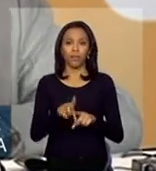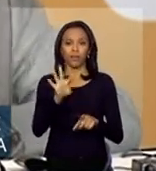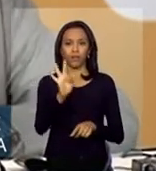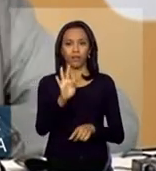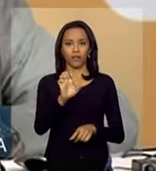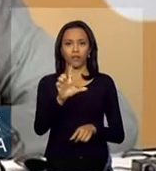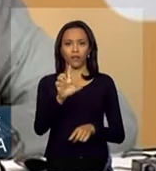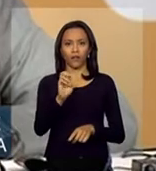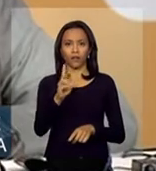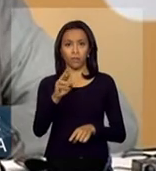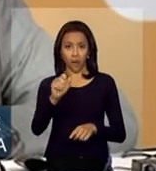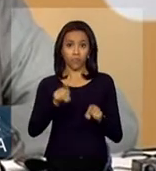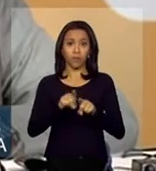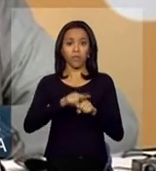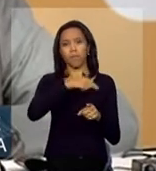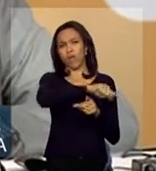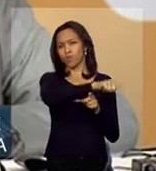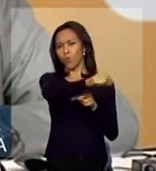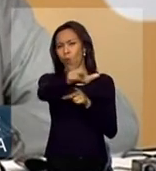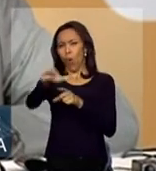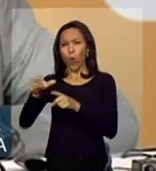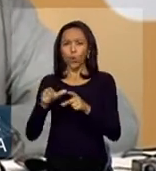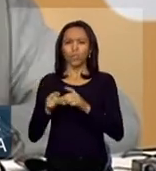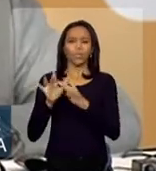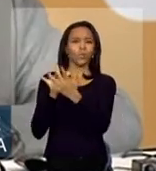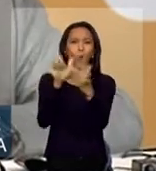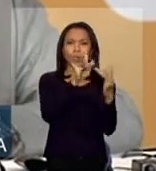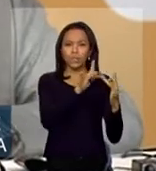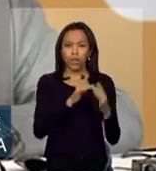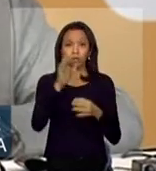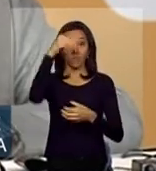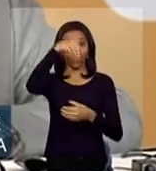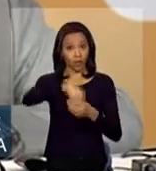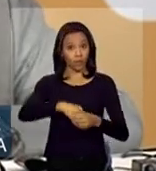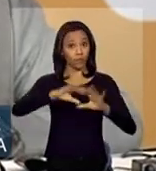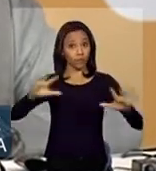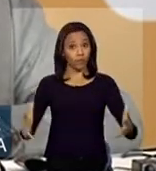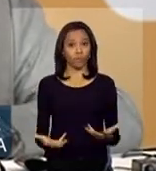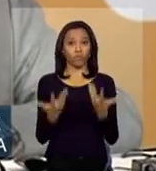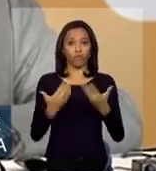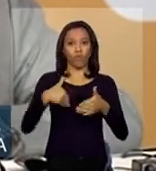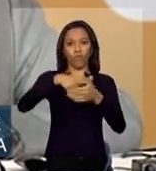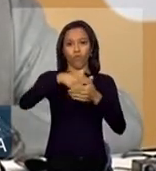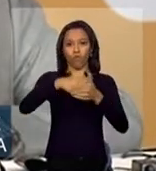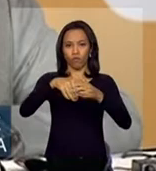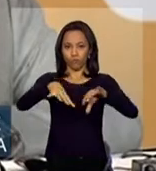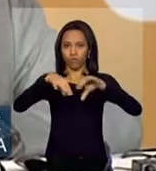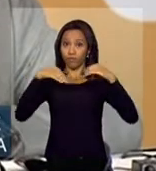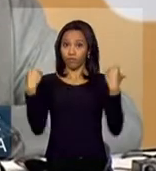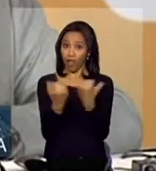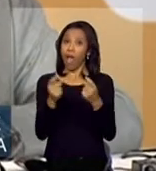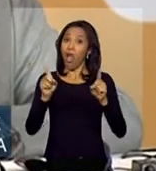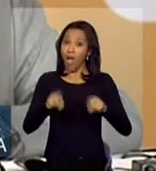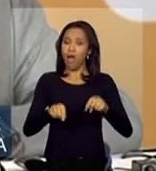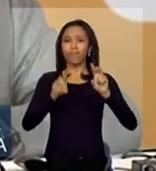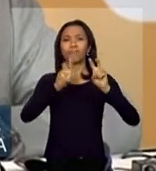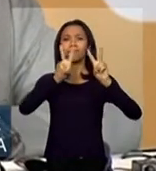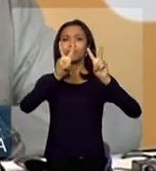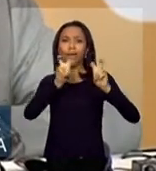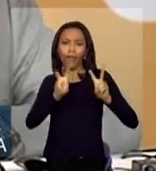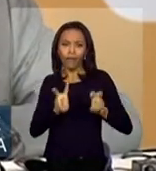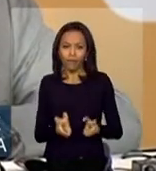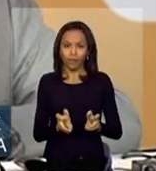para o conjunto das telecomunicações do evento. Então, isso tudo são temas em que a